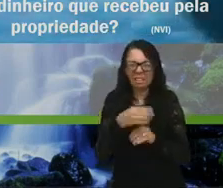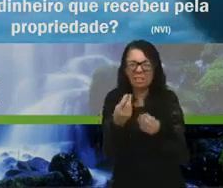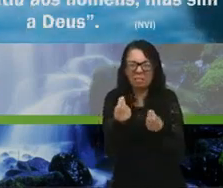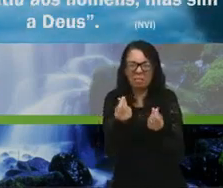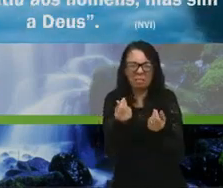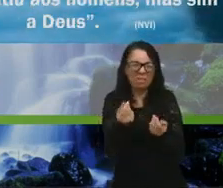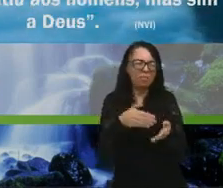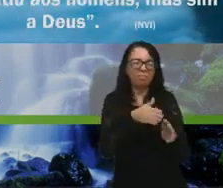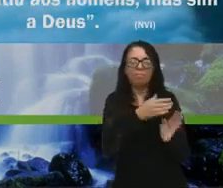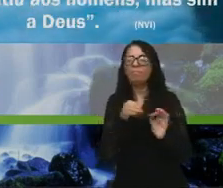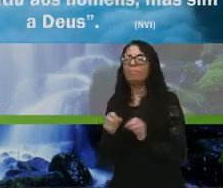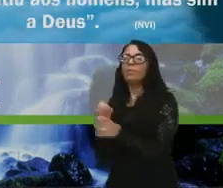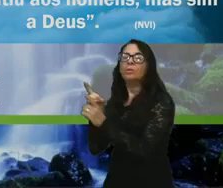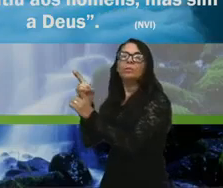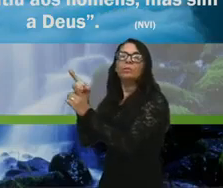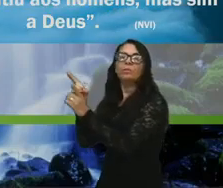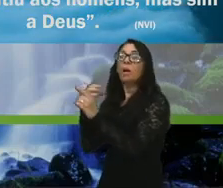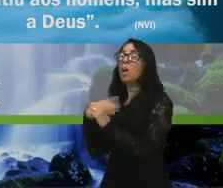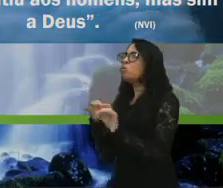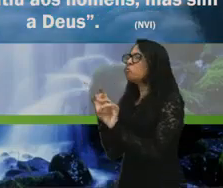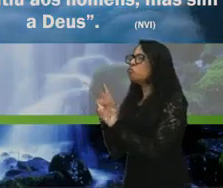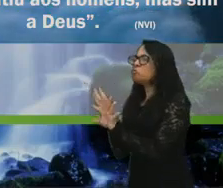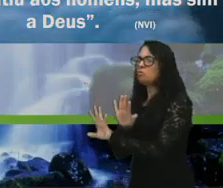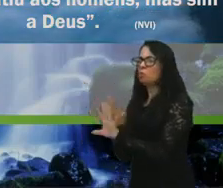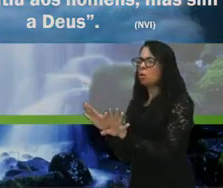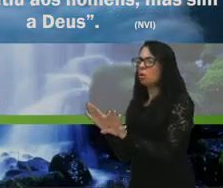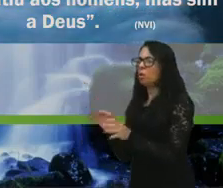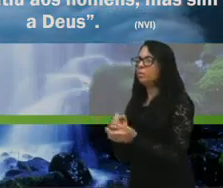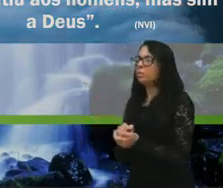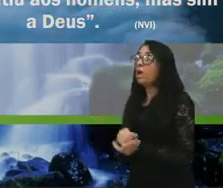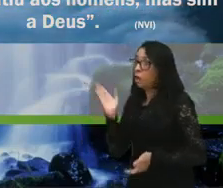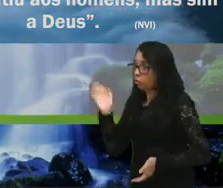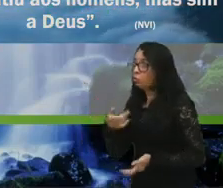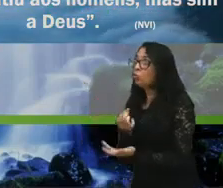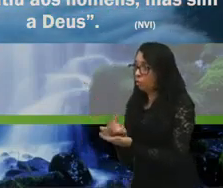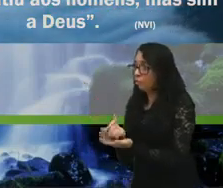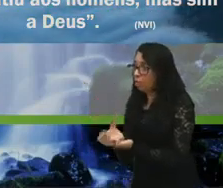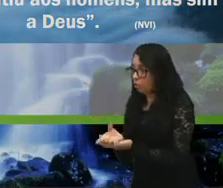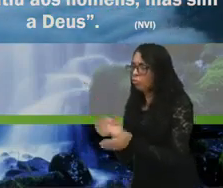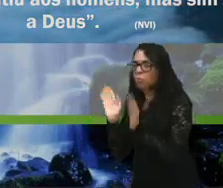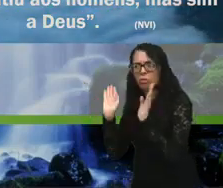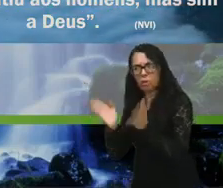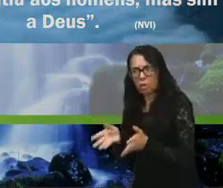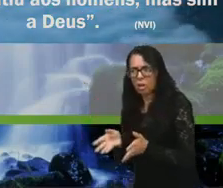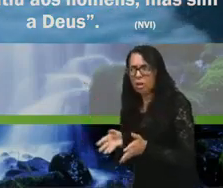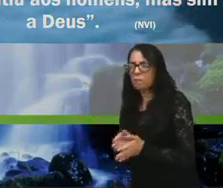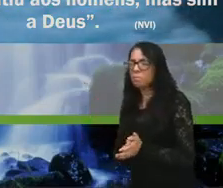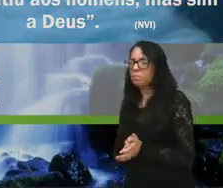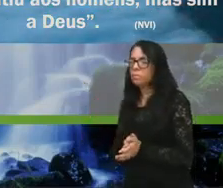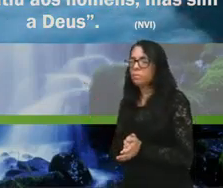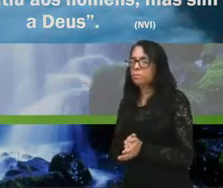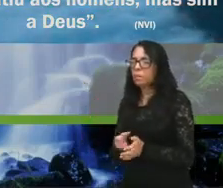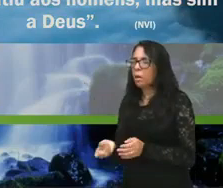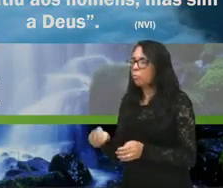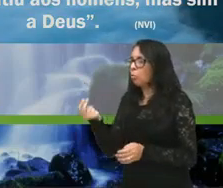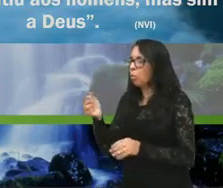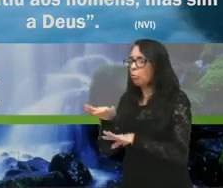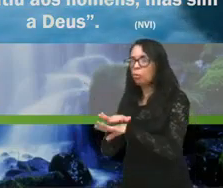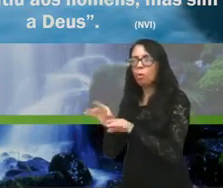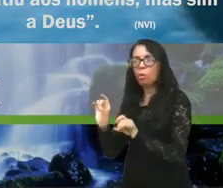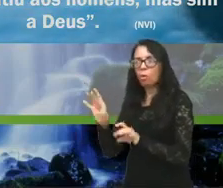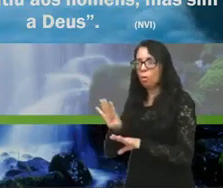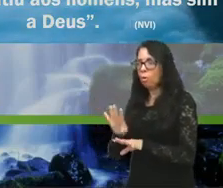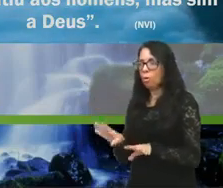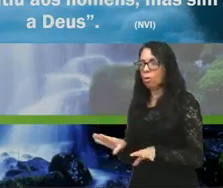Ela não lhe pertencia? E depois de vendida, o dinheiro não estava em seu poder? O que